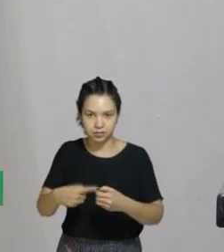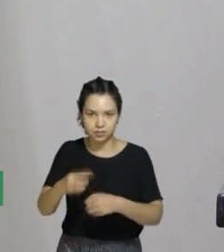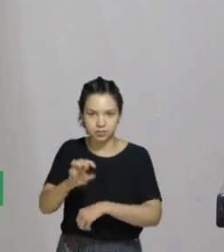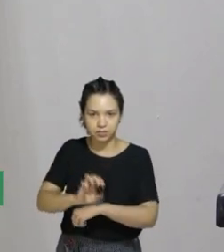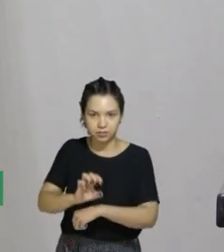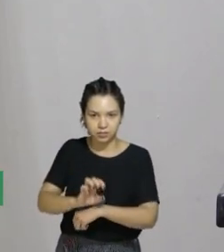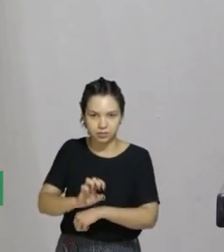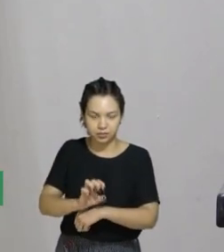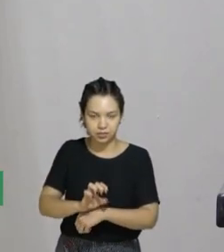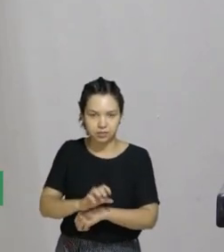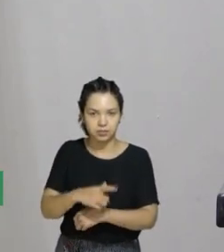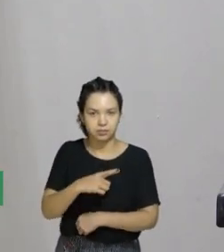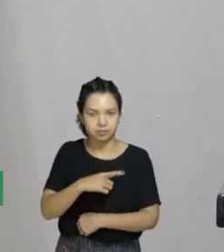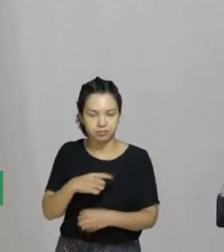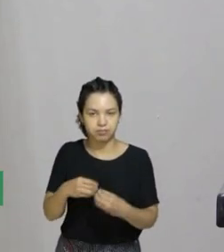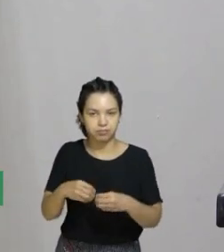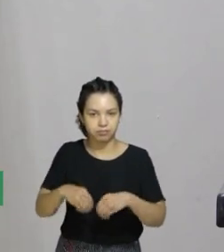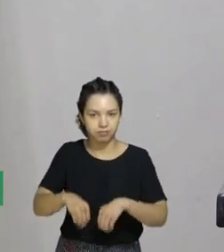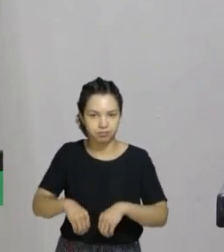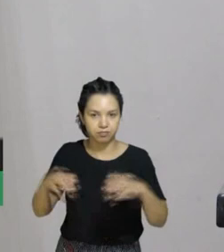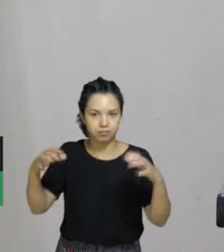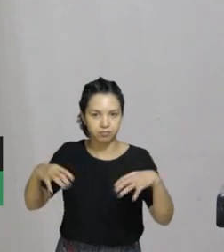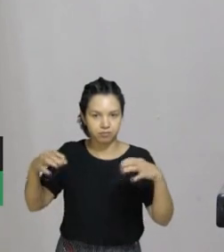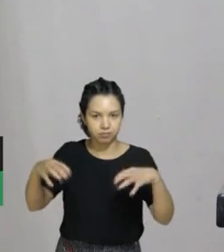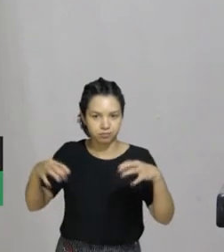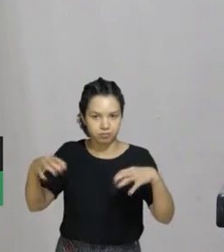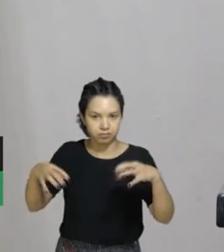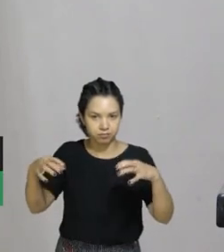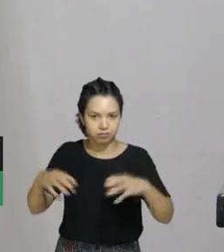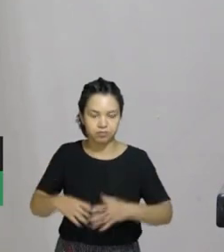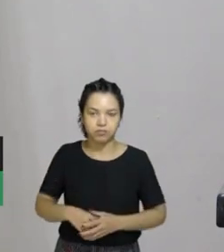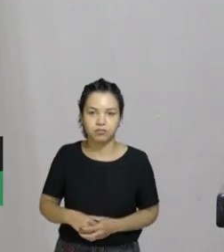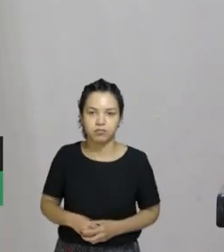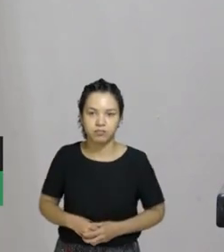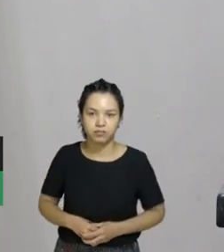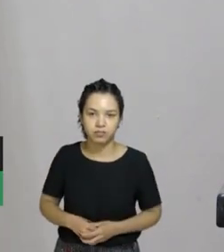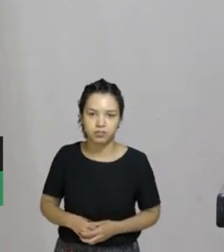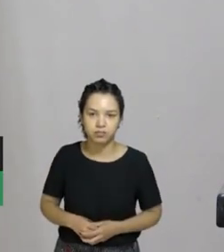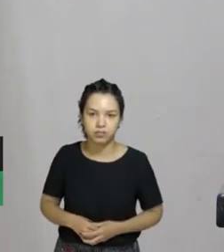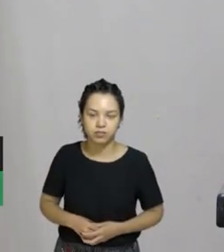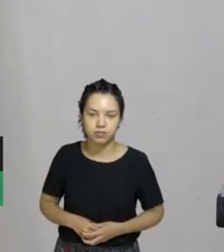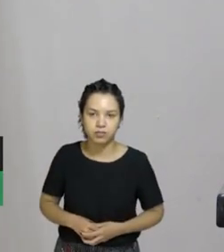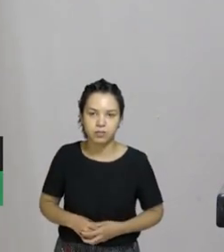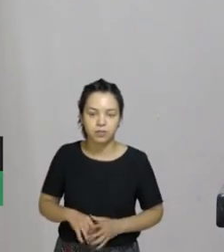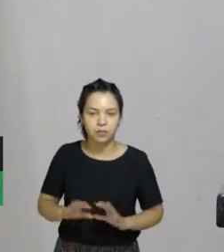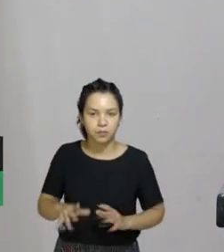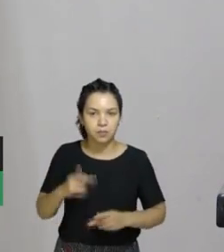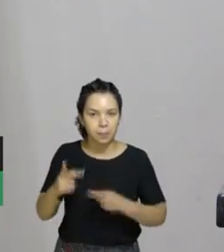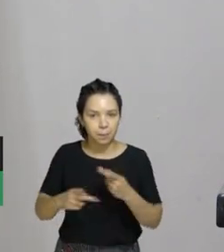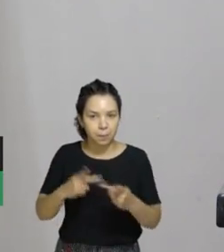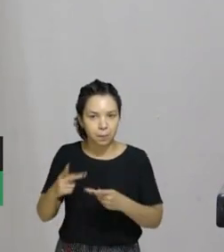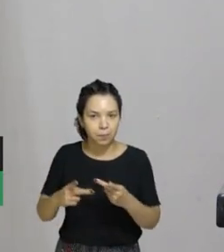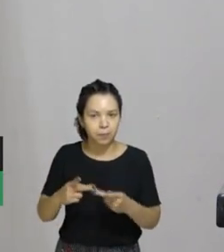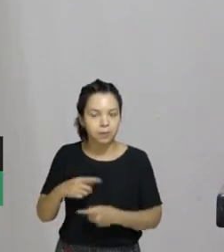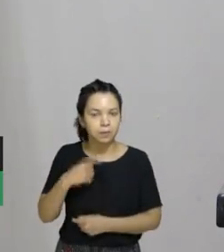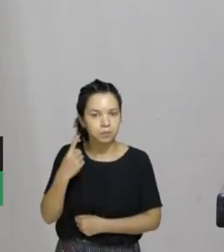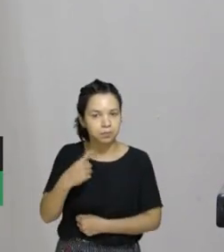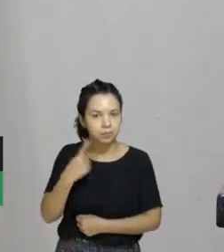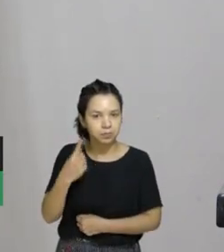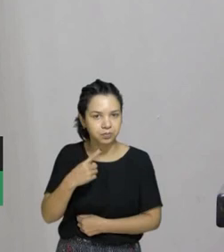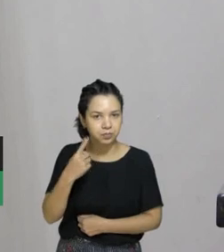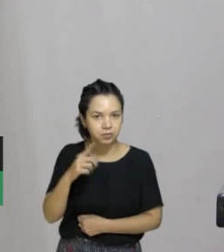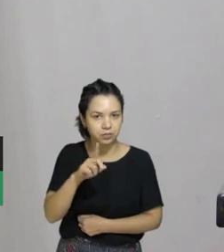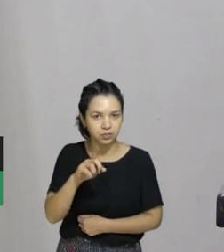impactadas negativamente pelas chuvas. O montante que se fala, deputado Zilli, é na casa já